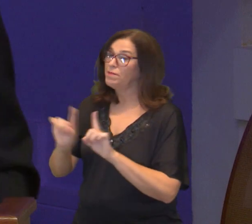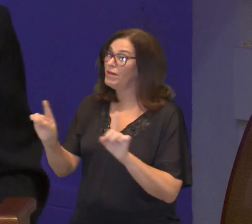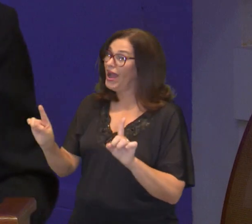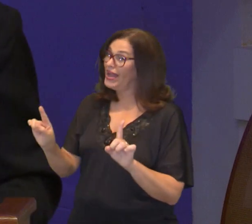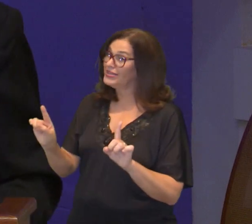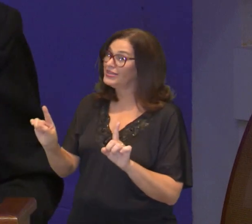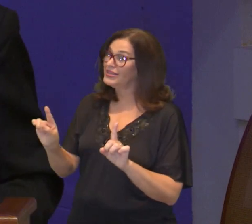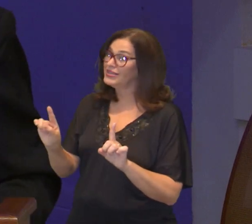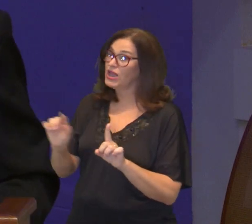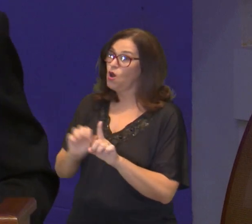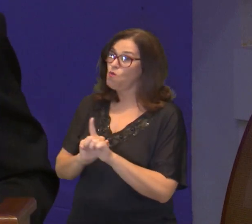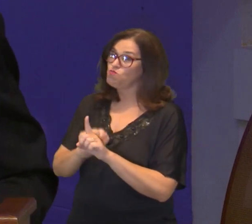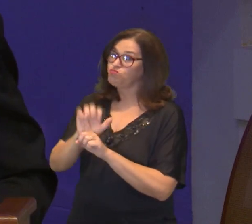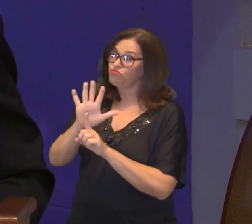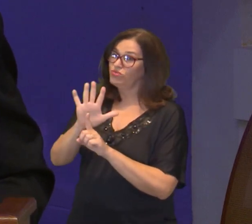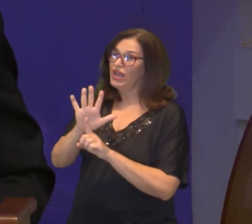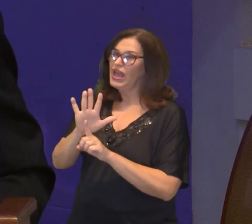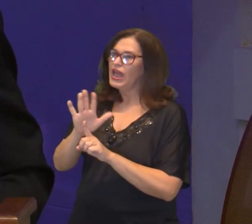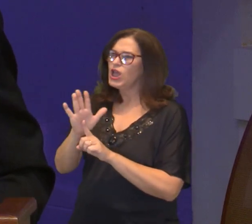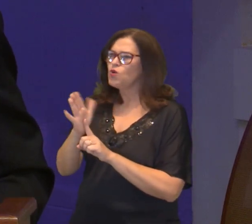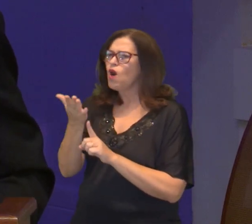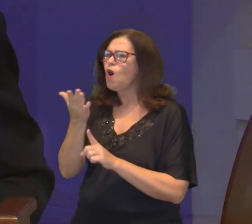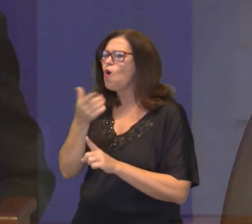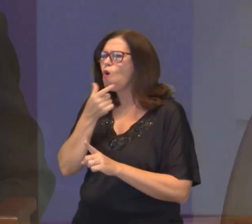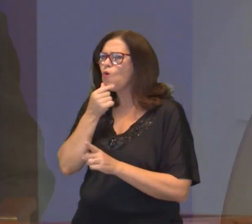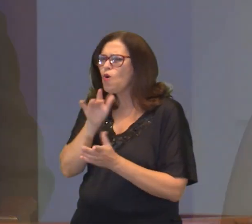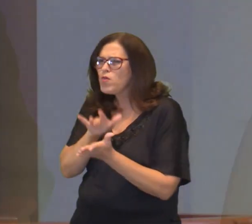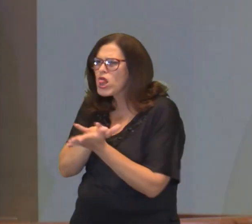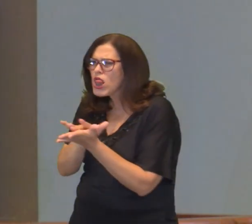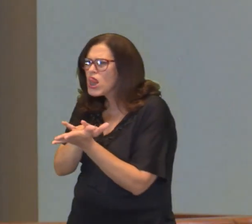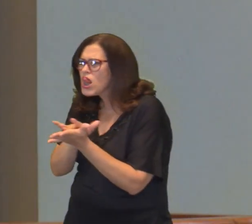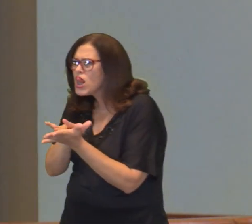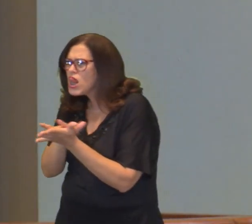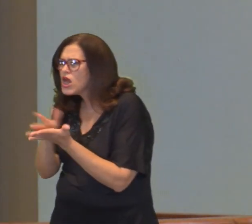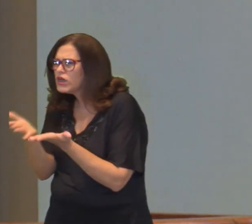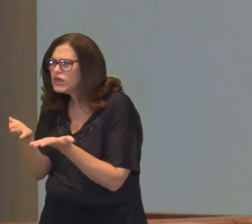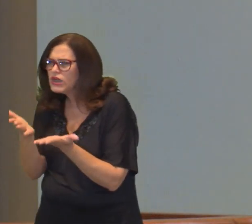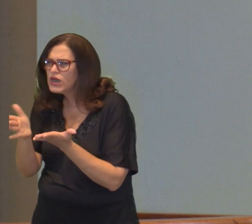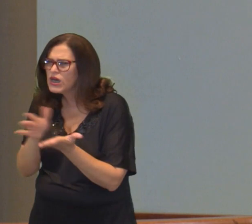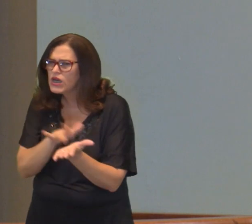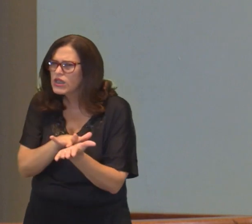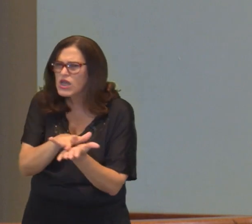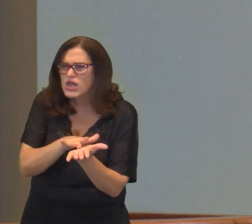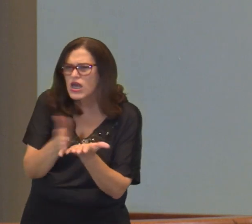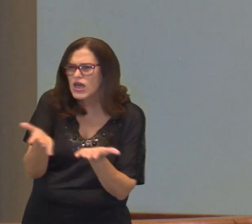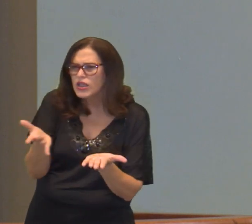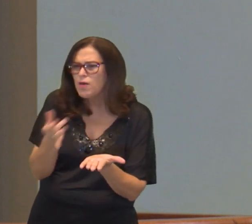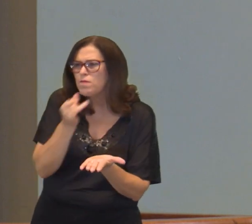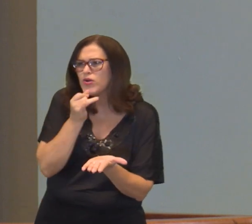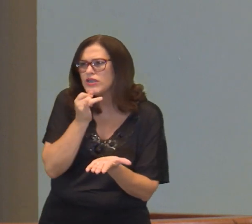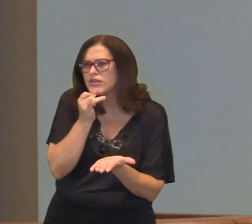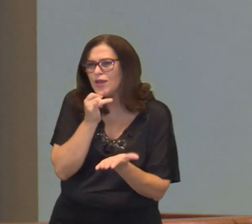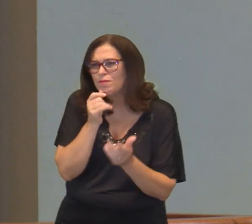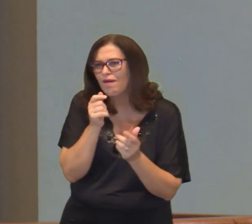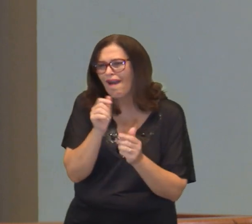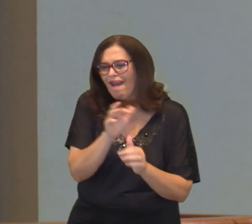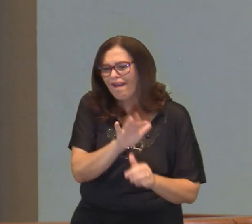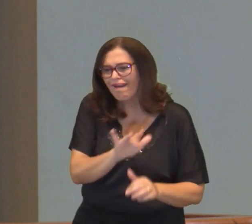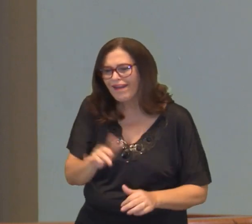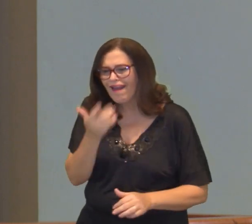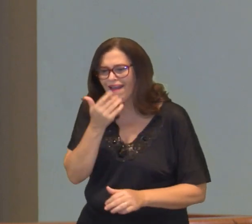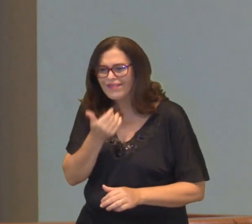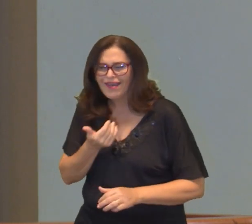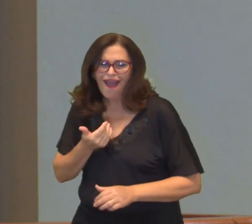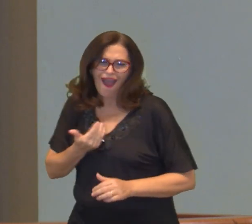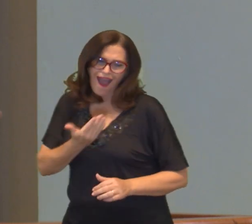um pedófilo, ele vai se apresentar como um pedófilo se apresenta para uma criança, como um amigo,